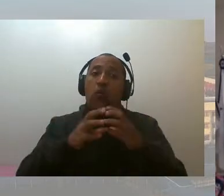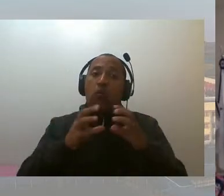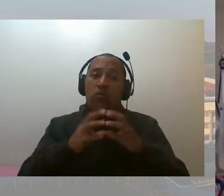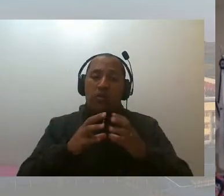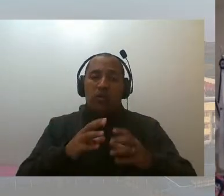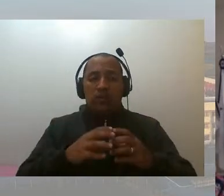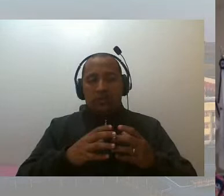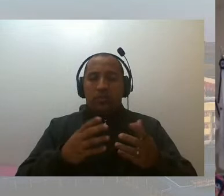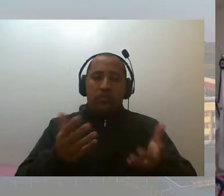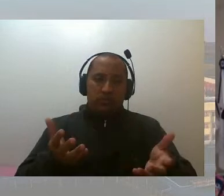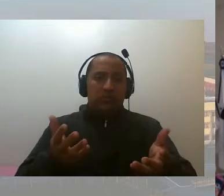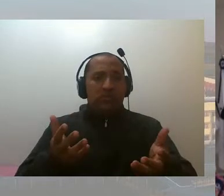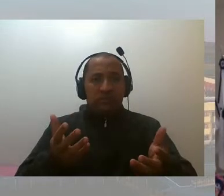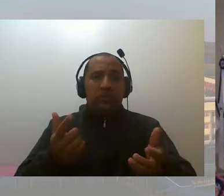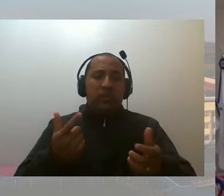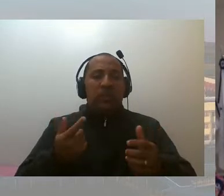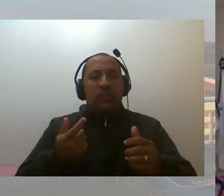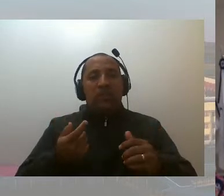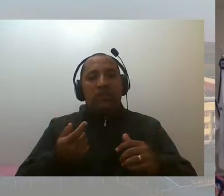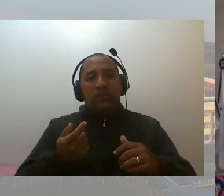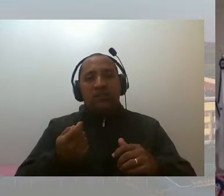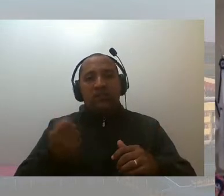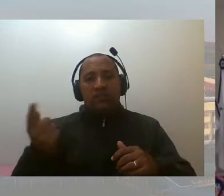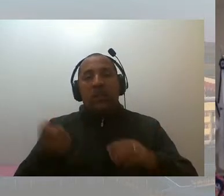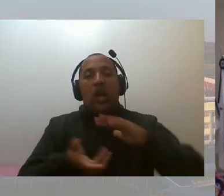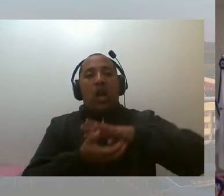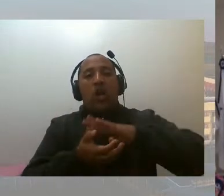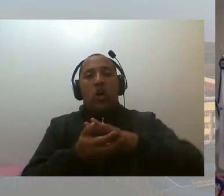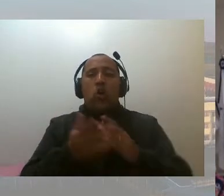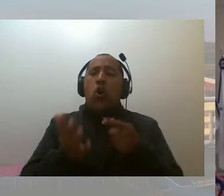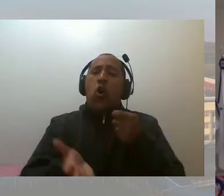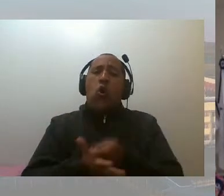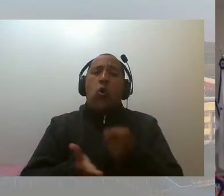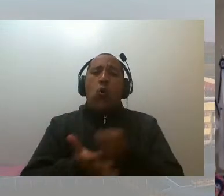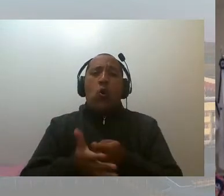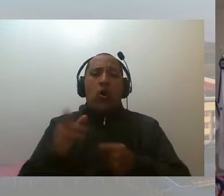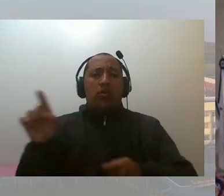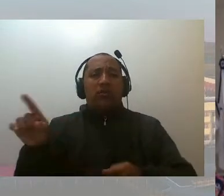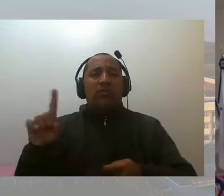quer dizer que o campus que está sediando tem a obrigatoriedade em si